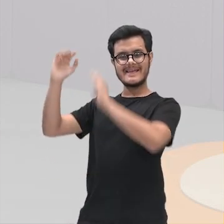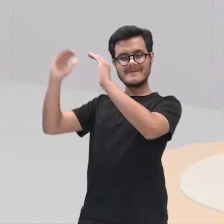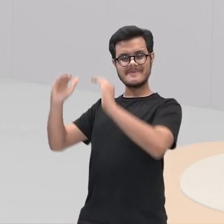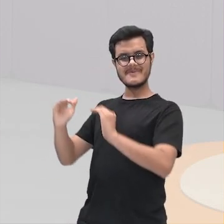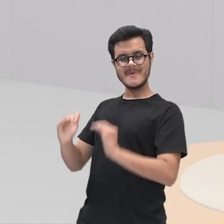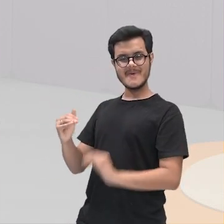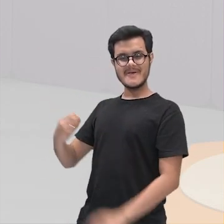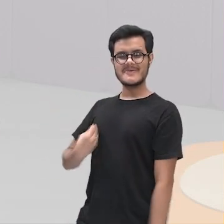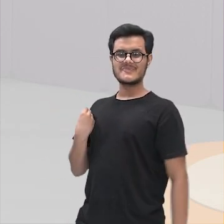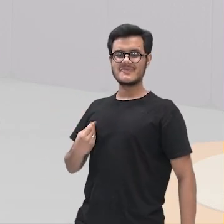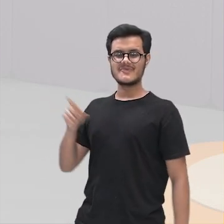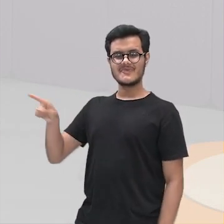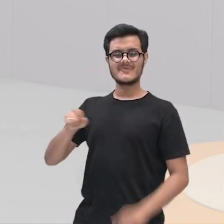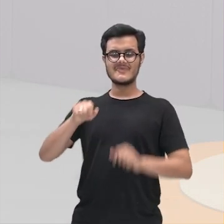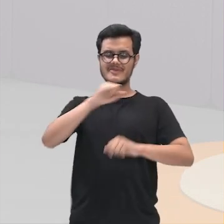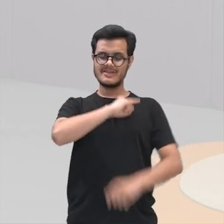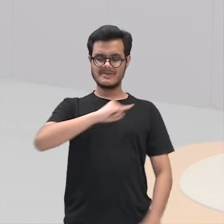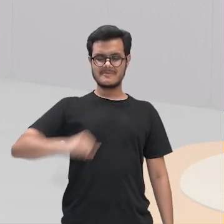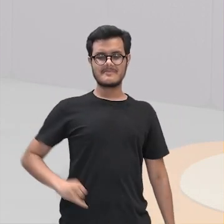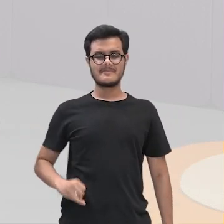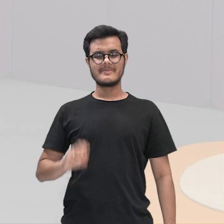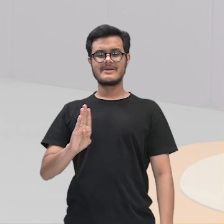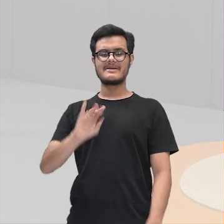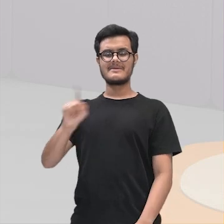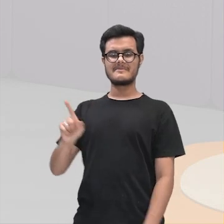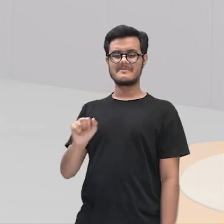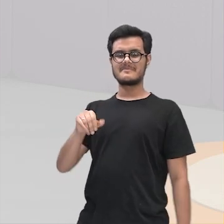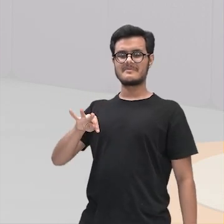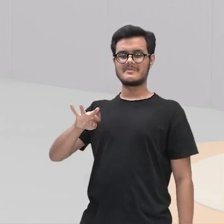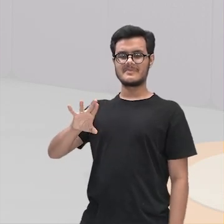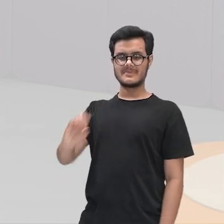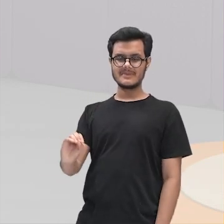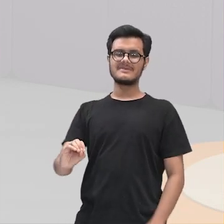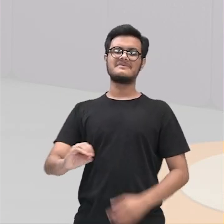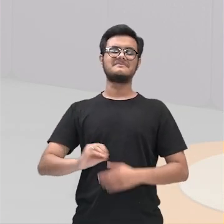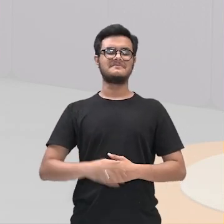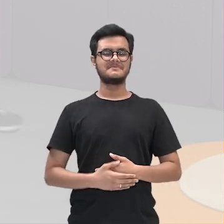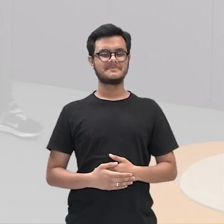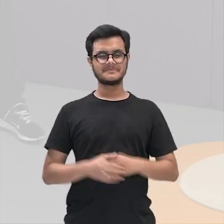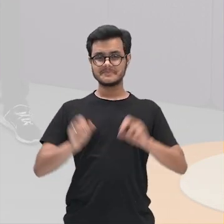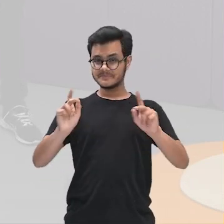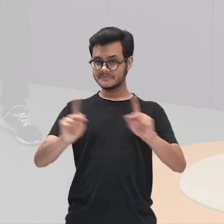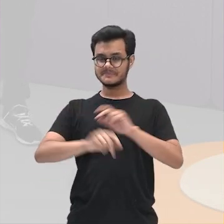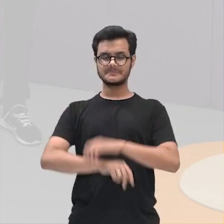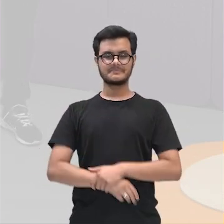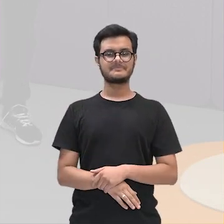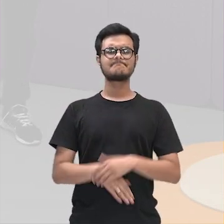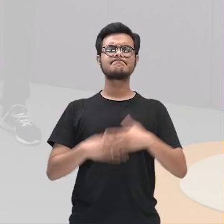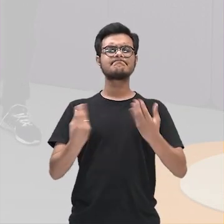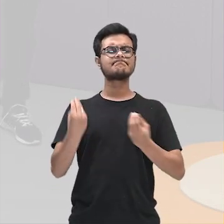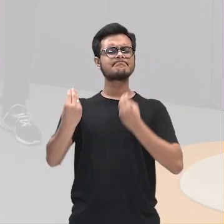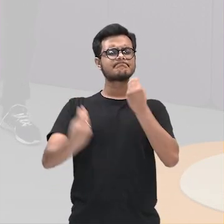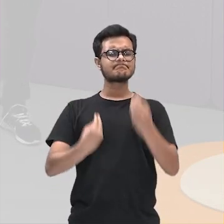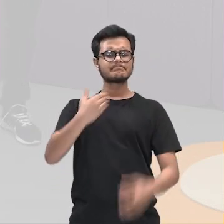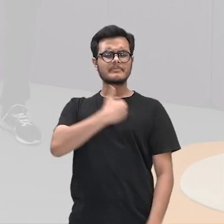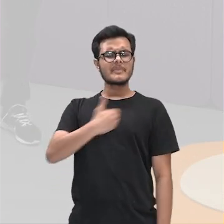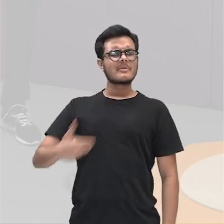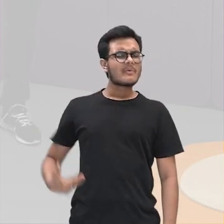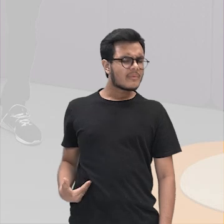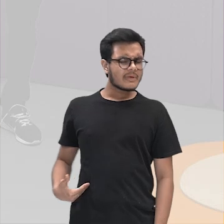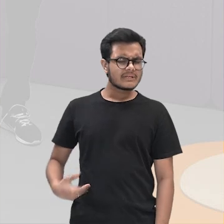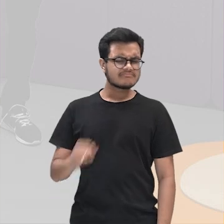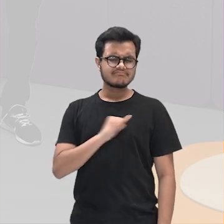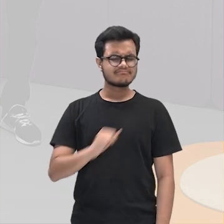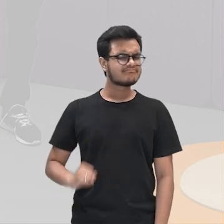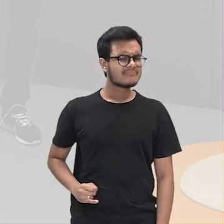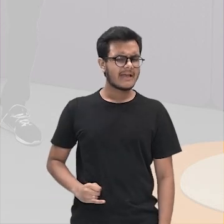nós temos aqui dentro do Império Bizantino. Essa é a classificação. E aí o governo, professor, como era o governo no